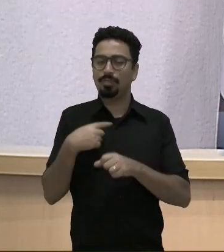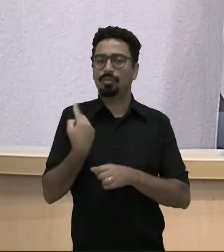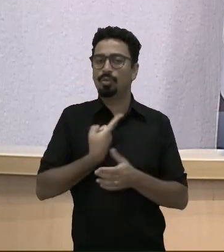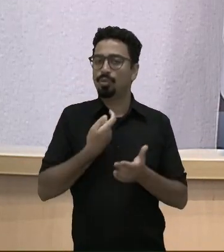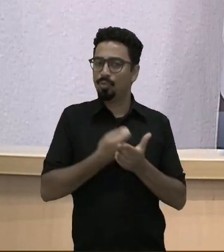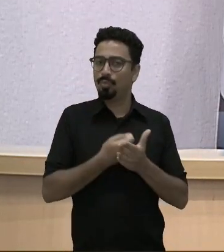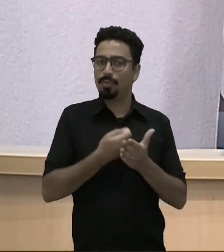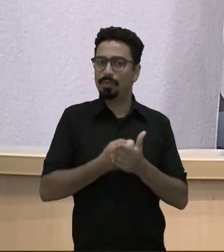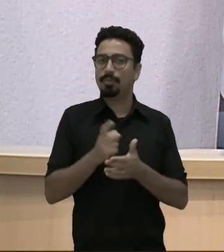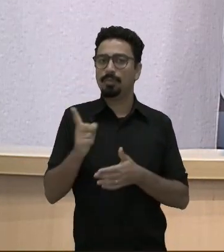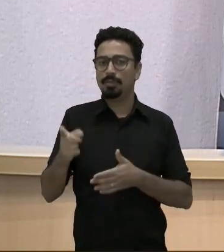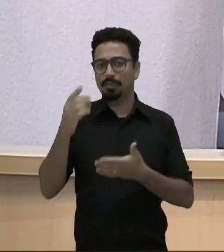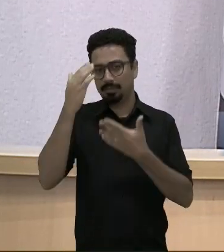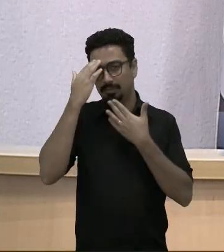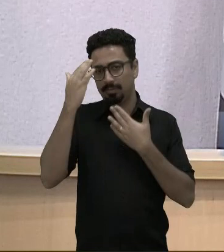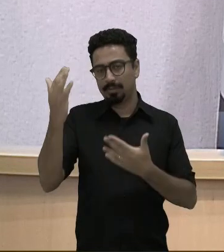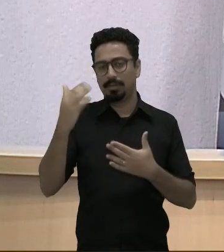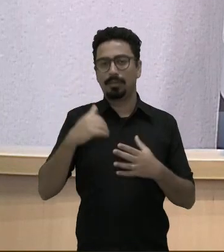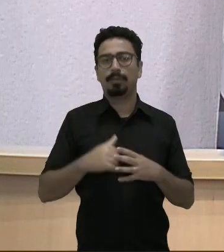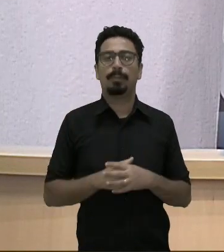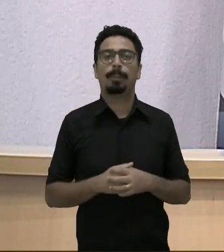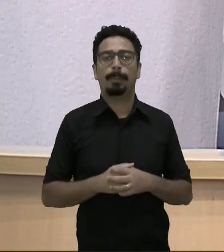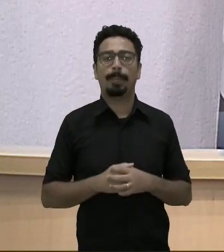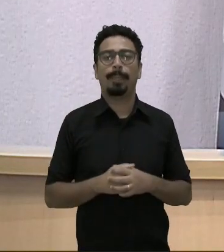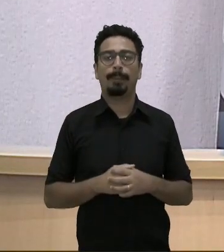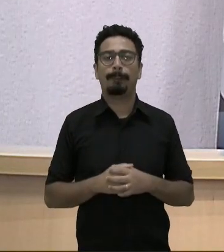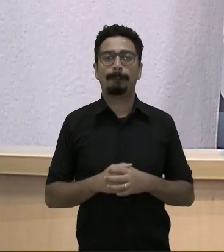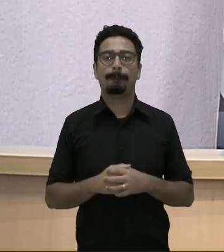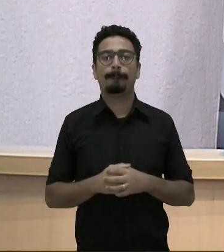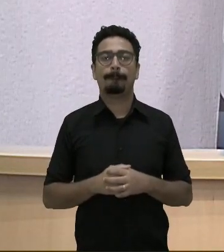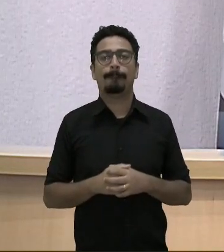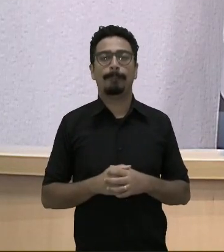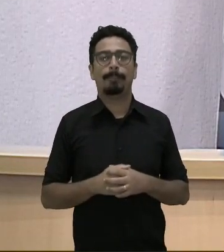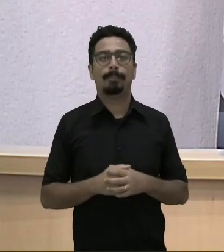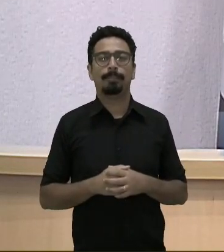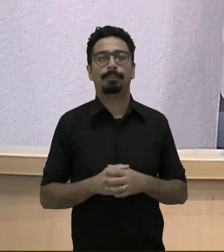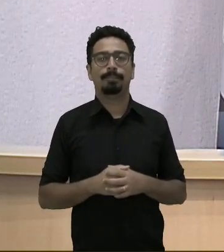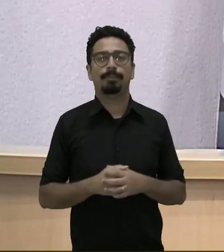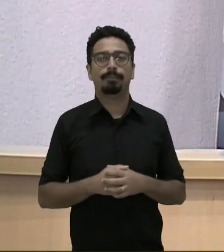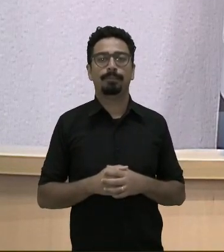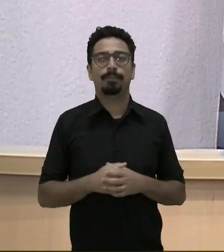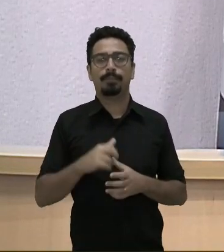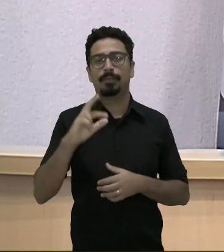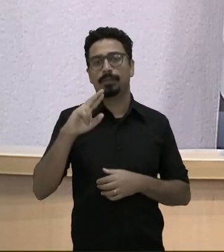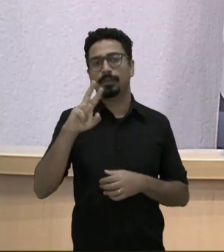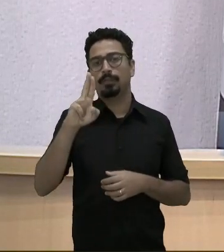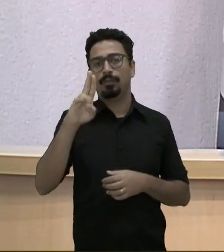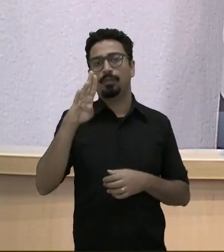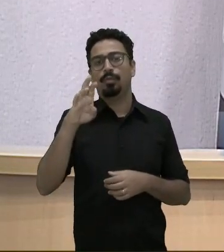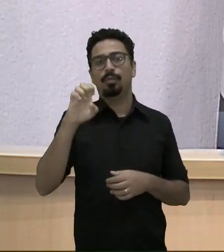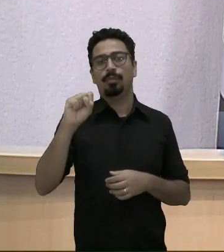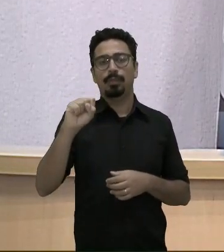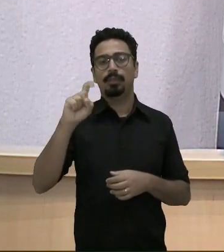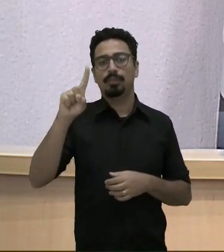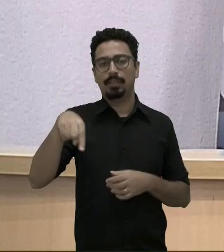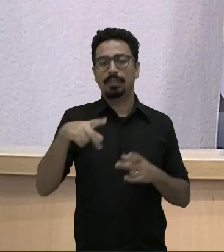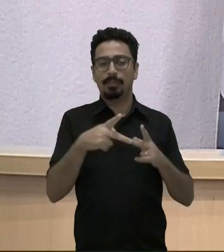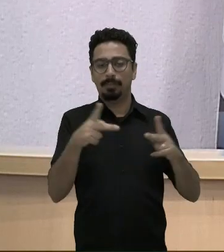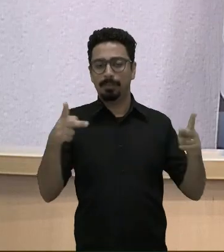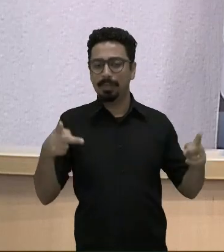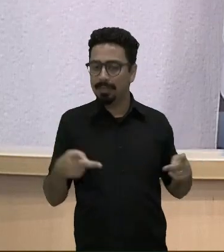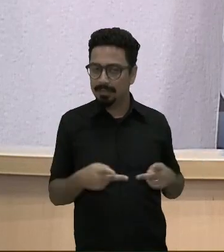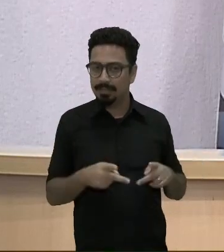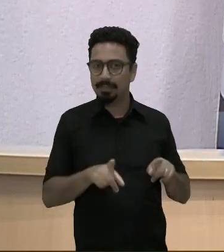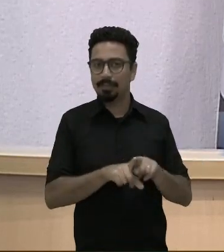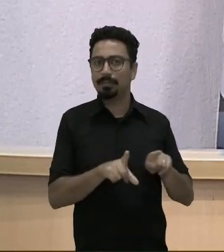aí. Obrigado. Entendeu? Agora o nosso Rubens, que é o nosso pizzaiolo, quero